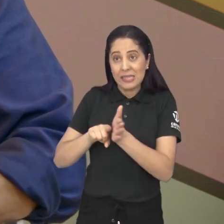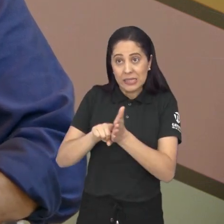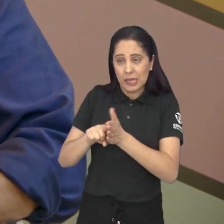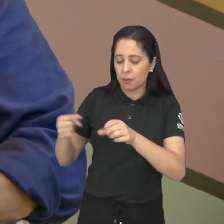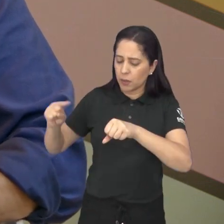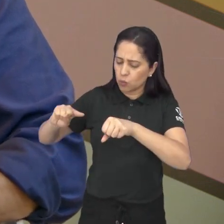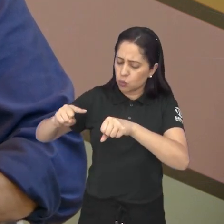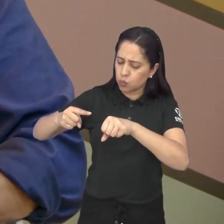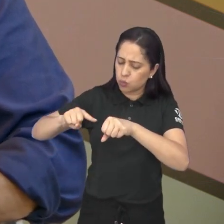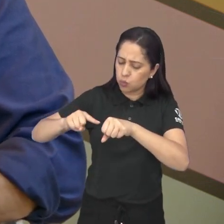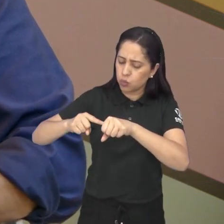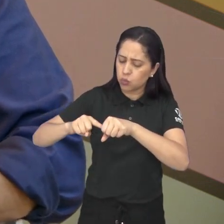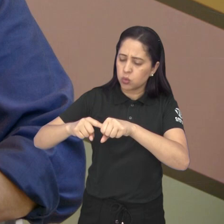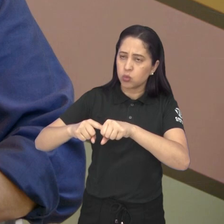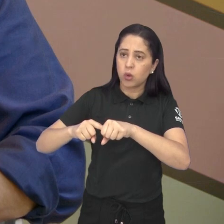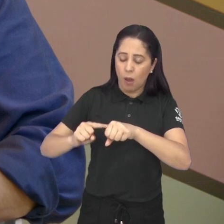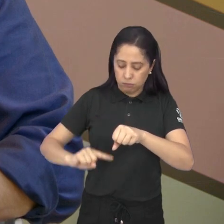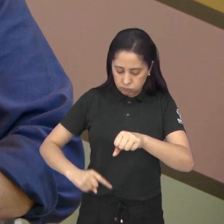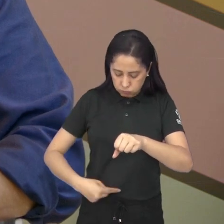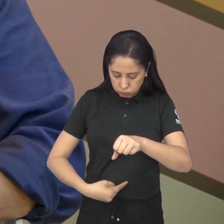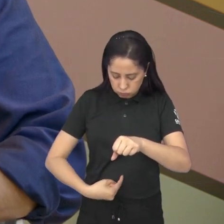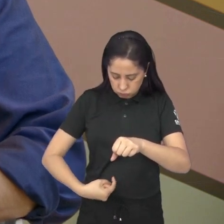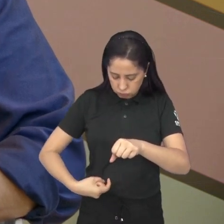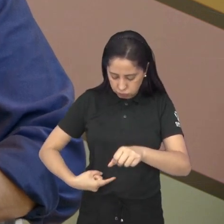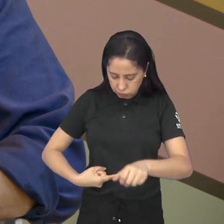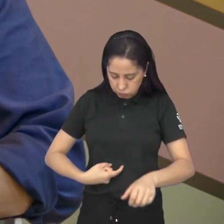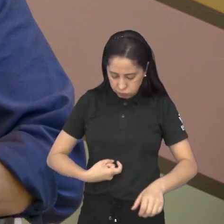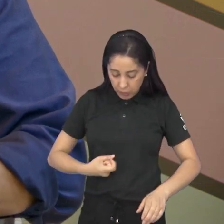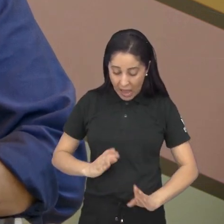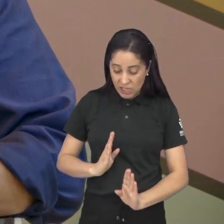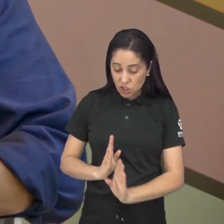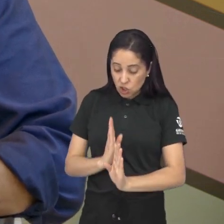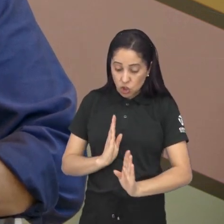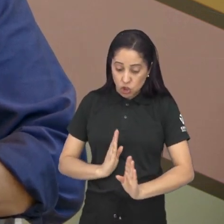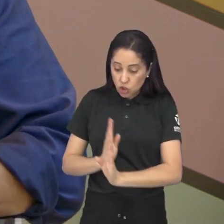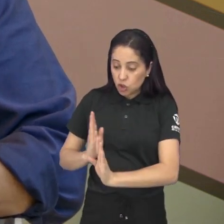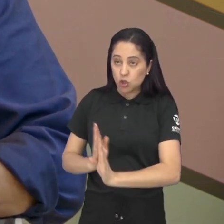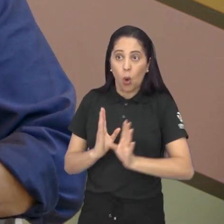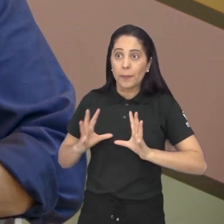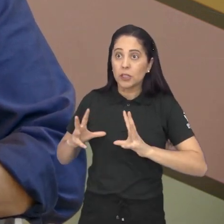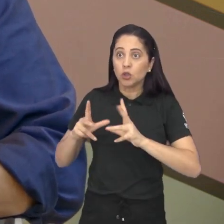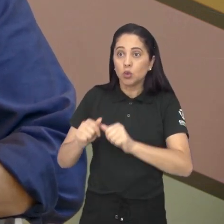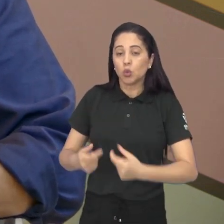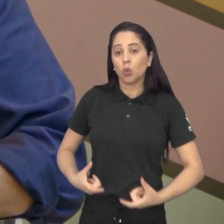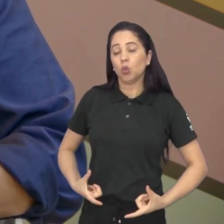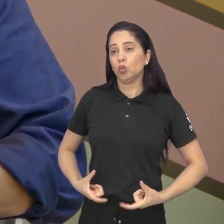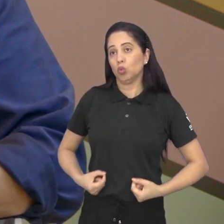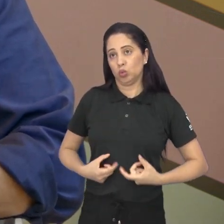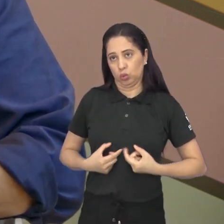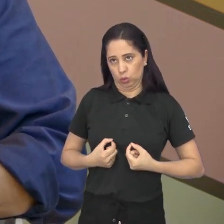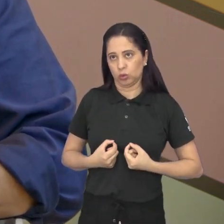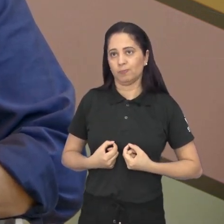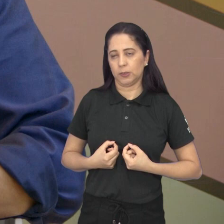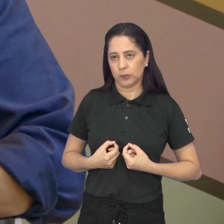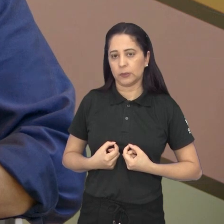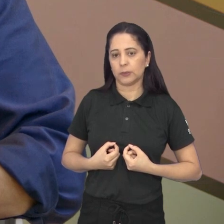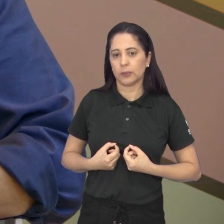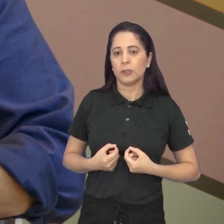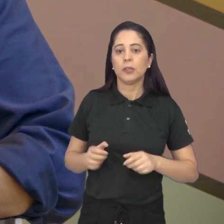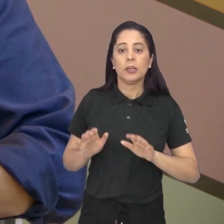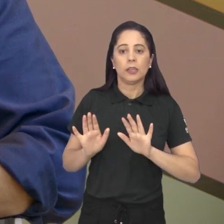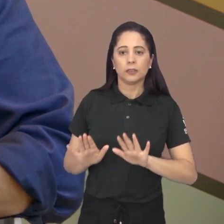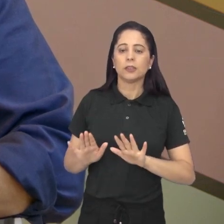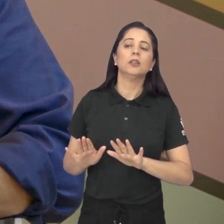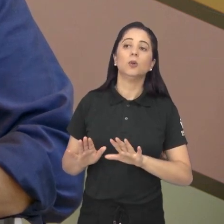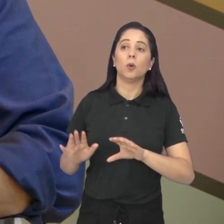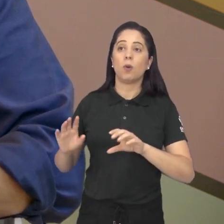um exame que ele consegue identificar as lesões precursoras do câncer de intestino, que são os chamados pólipos.